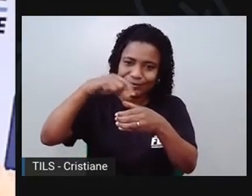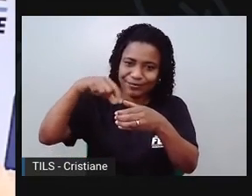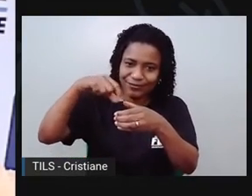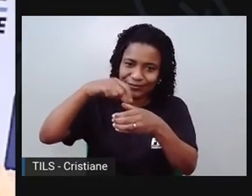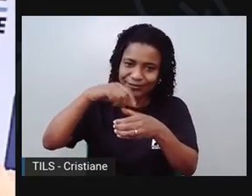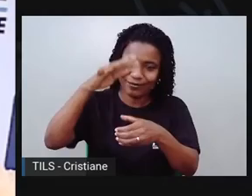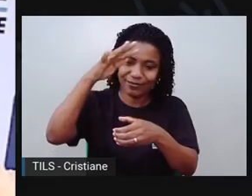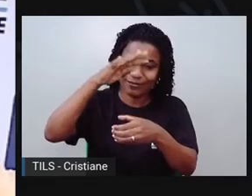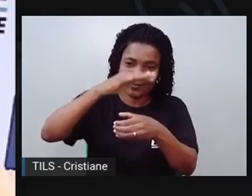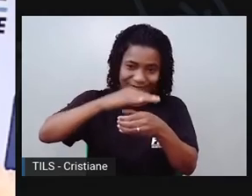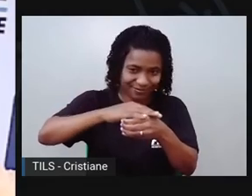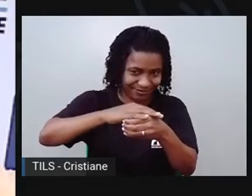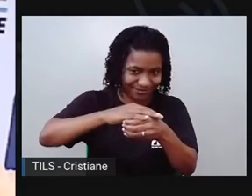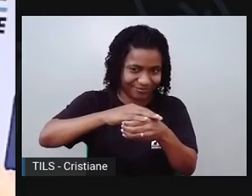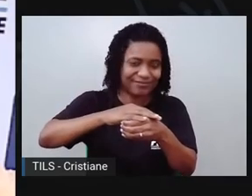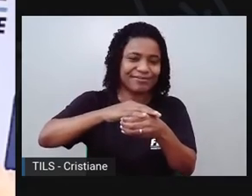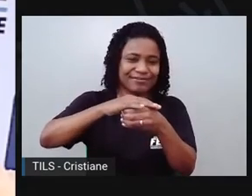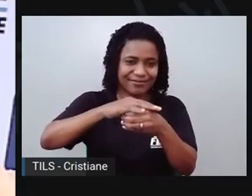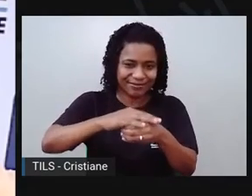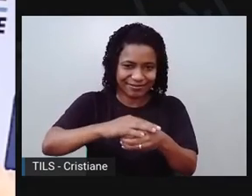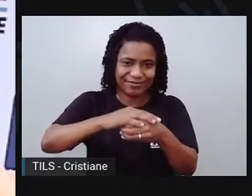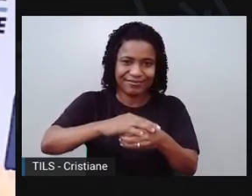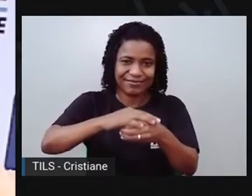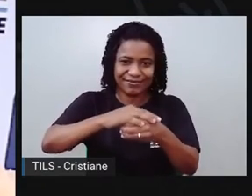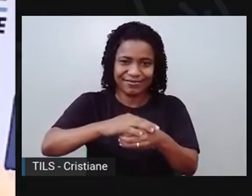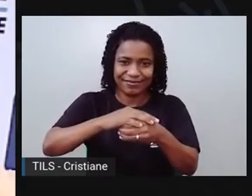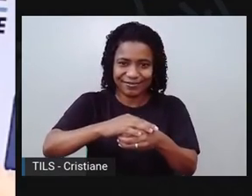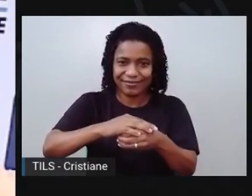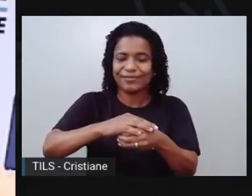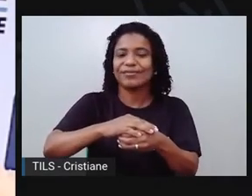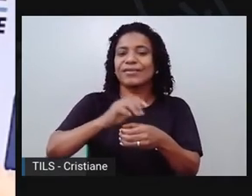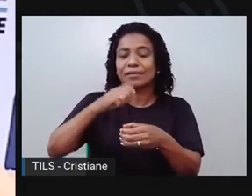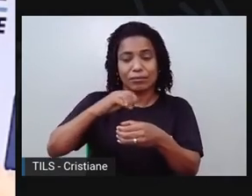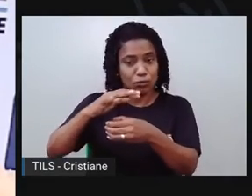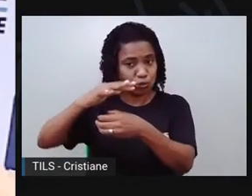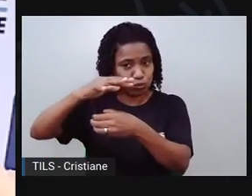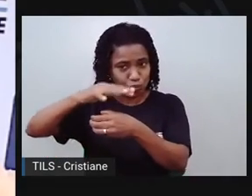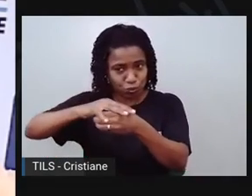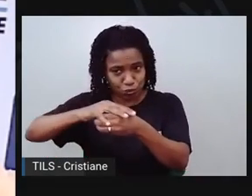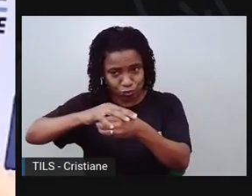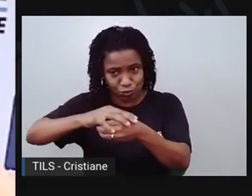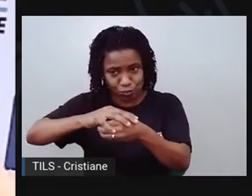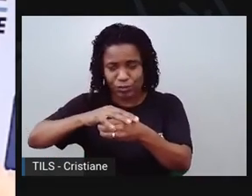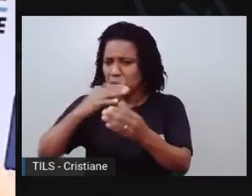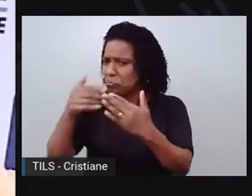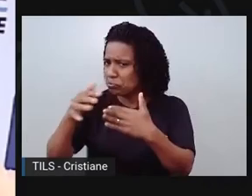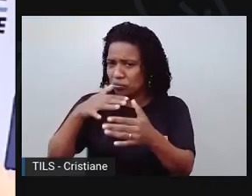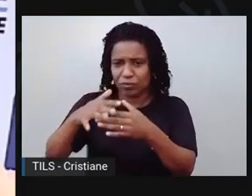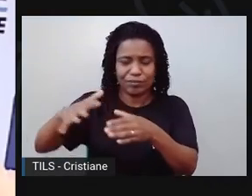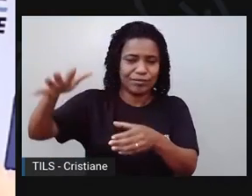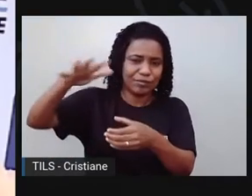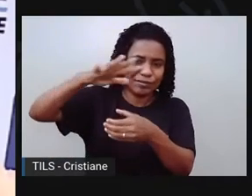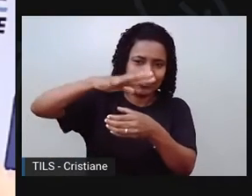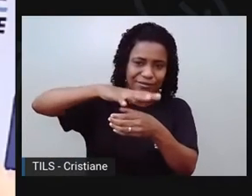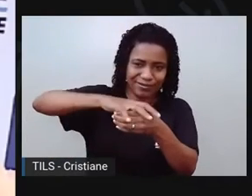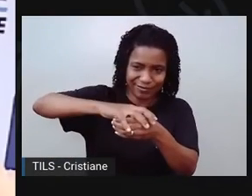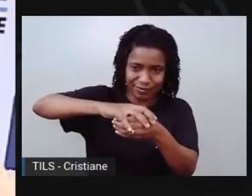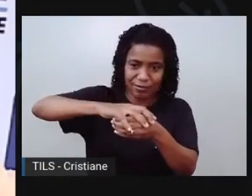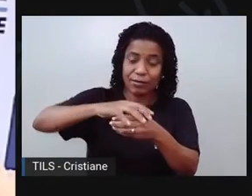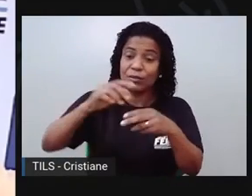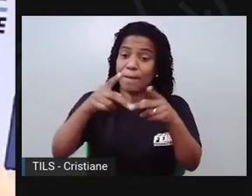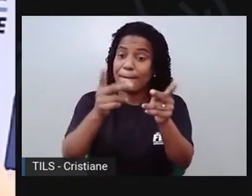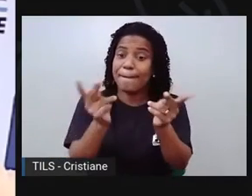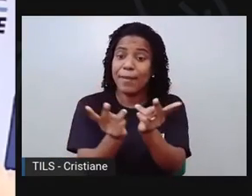nós vamos tampar. Isso. Peguem uma tampa. Qualquer tampa. Pode ser até um prato.